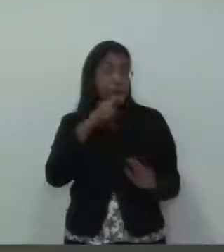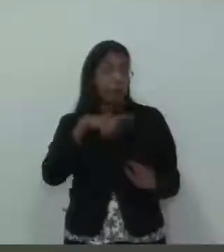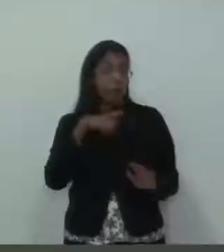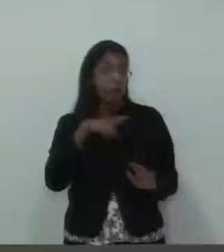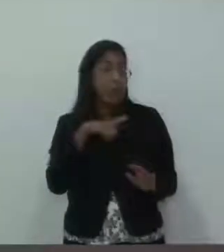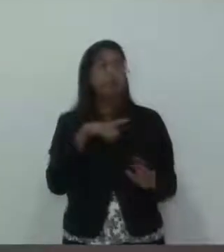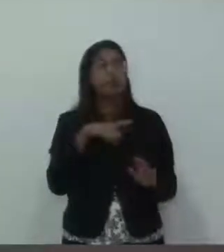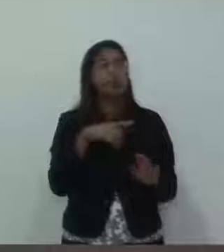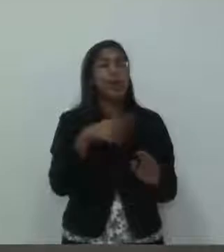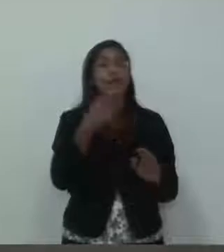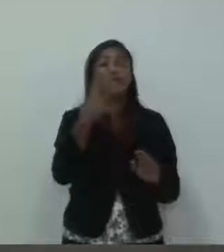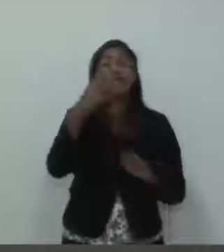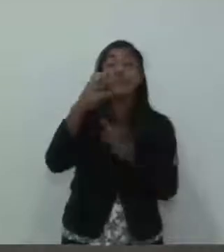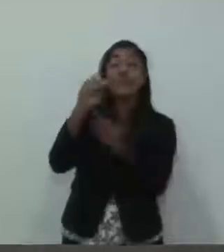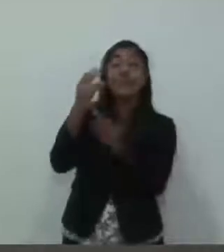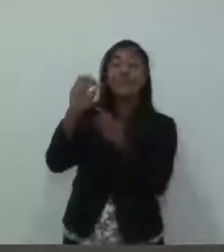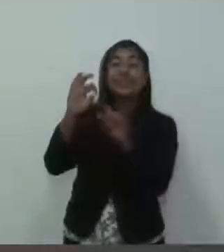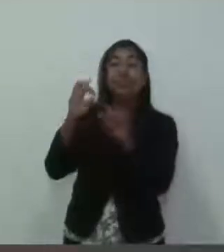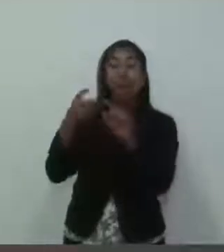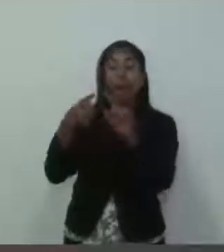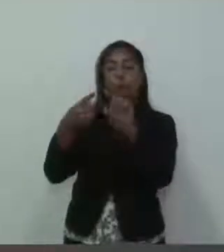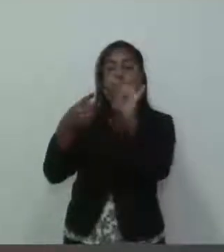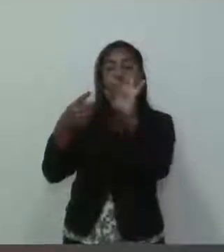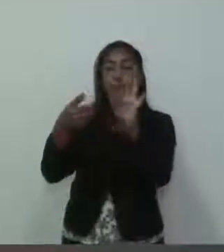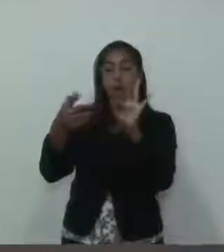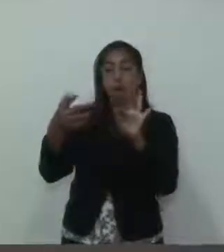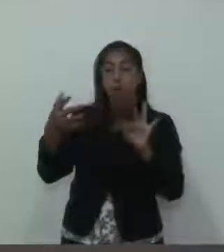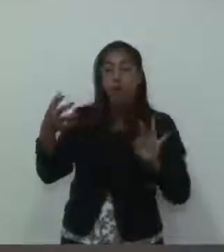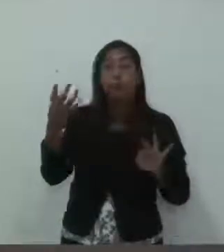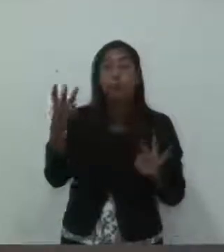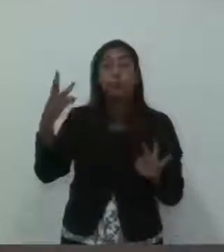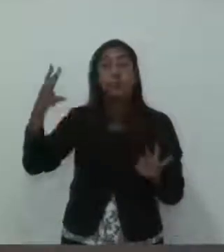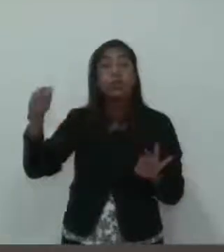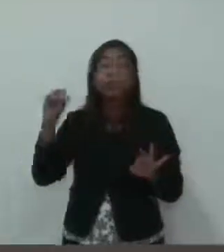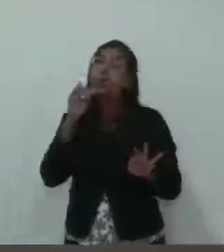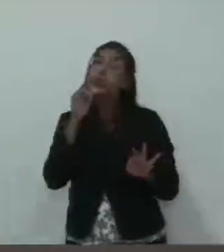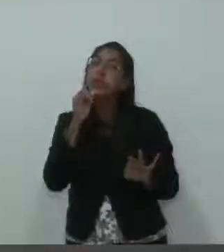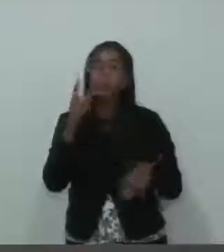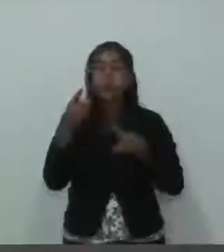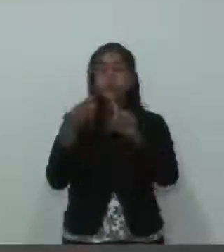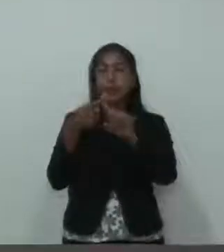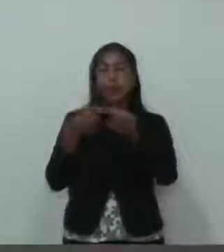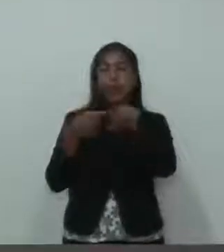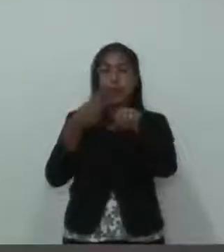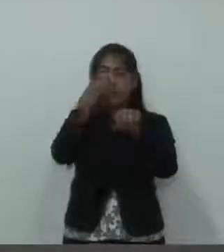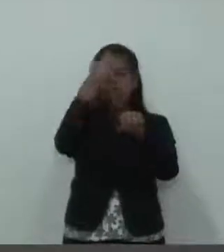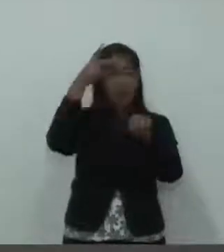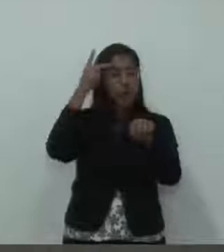30 possibilidades. Uma delas, a gente punir de fato quem não utiliza bem